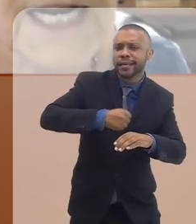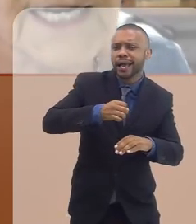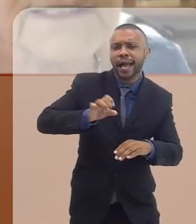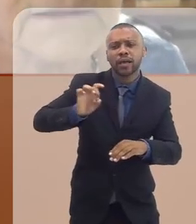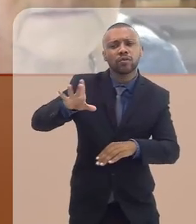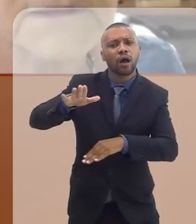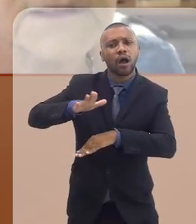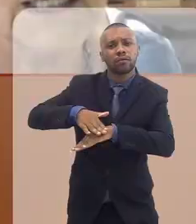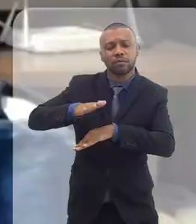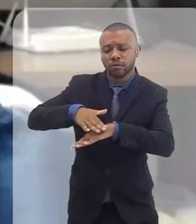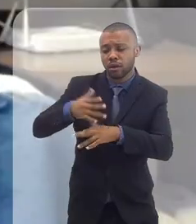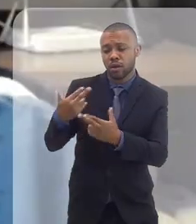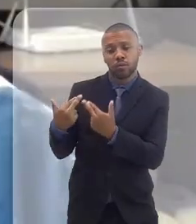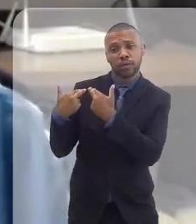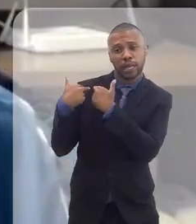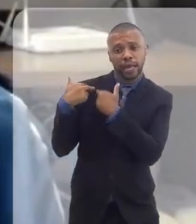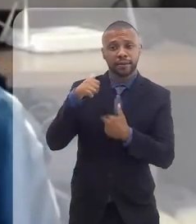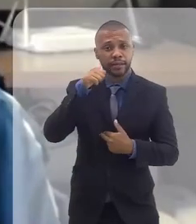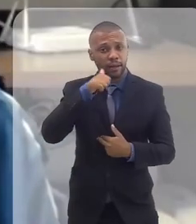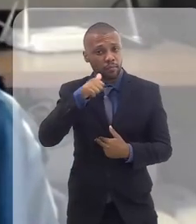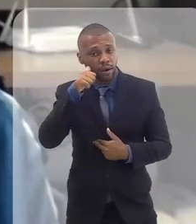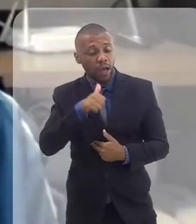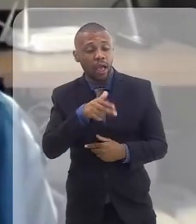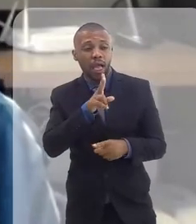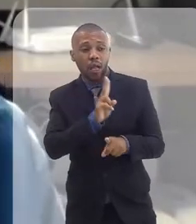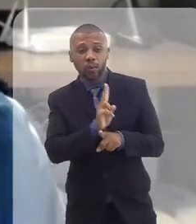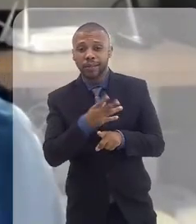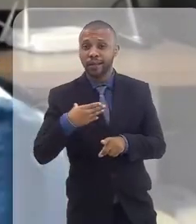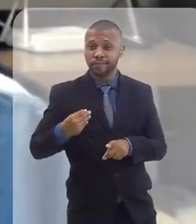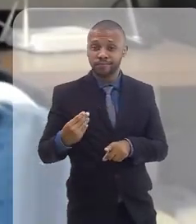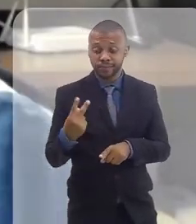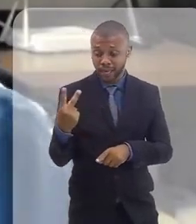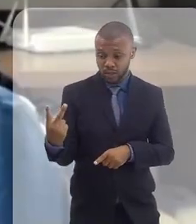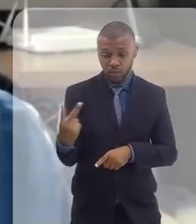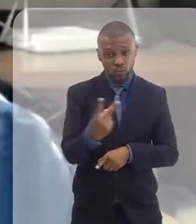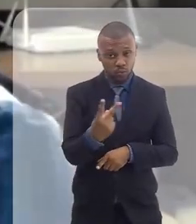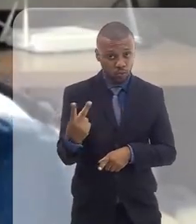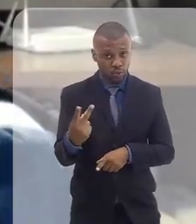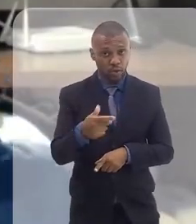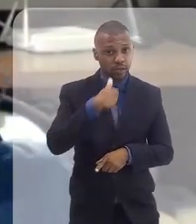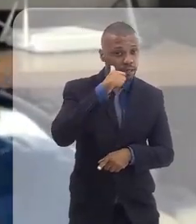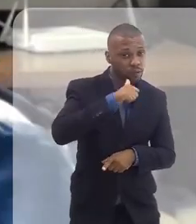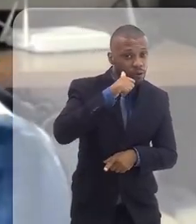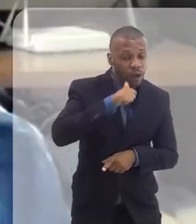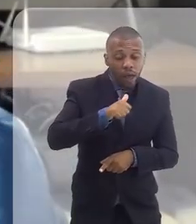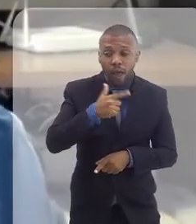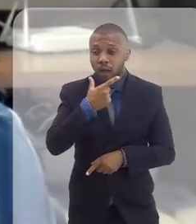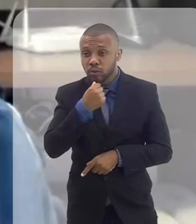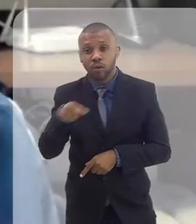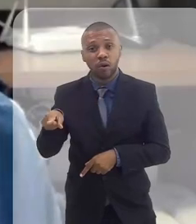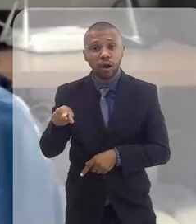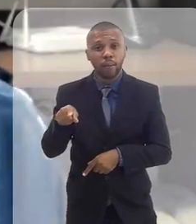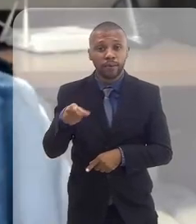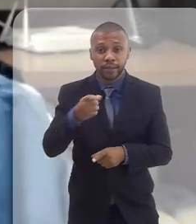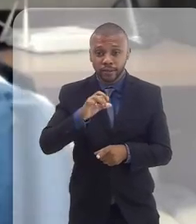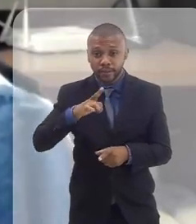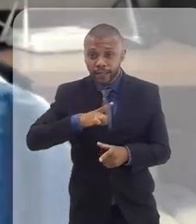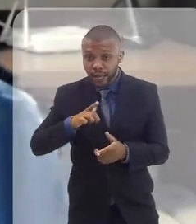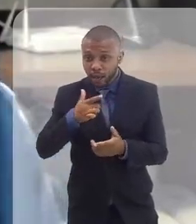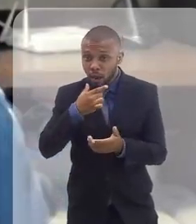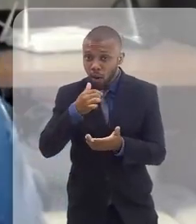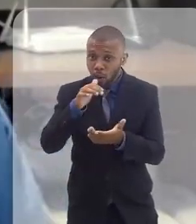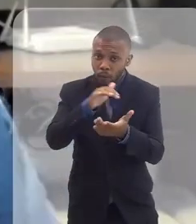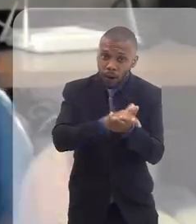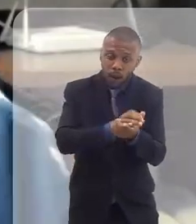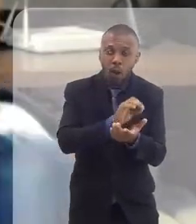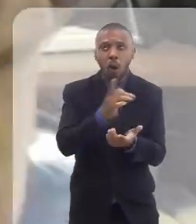isso. Cozinhar é função da mulher, cuidar de filho. É dos dois. Para isso que você tem